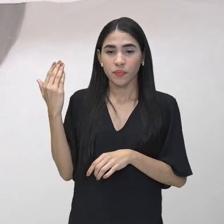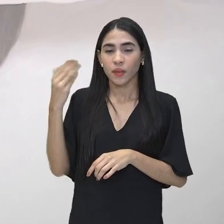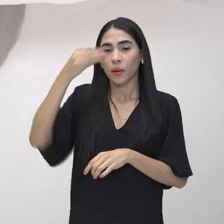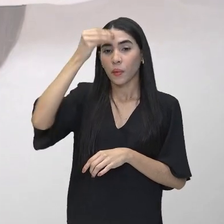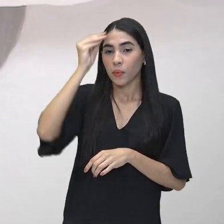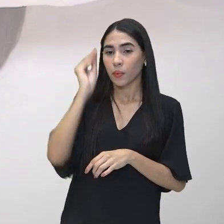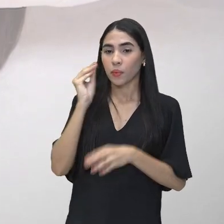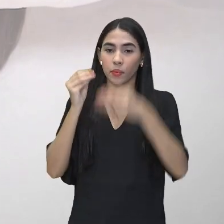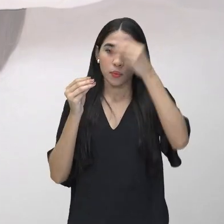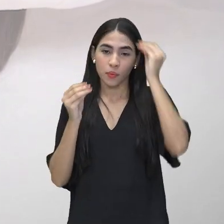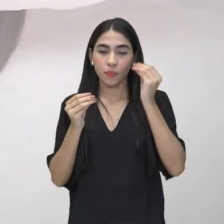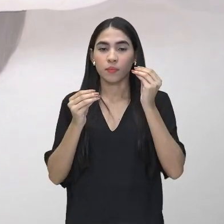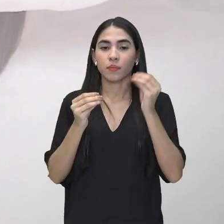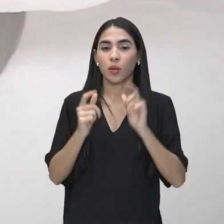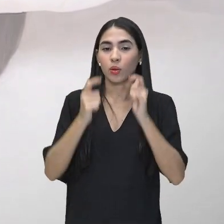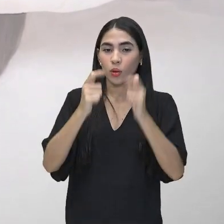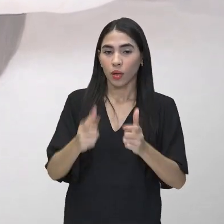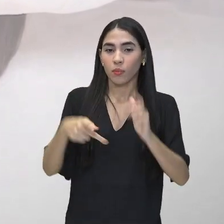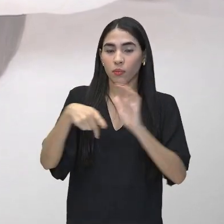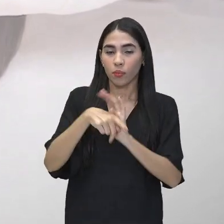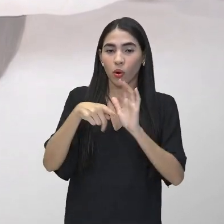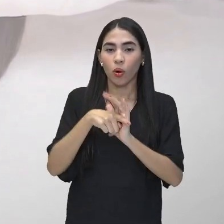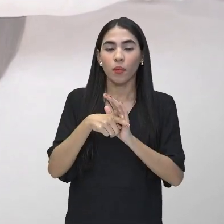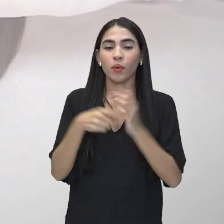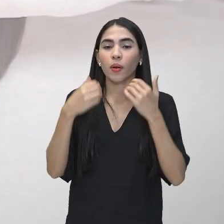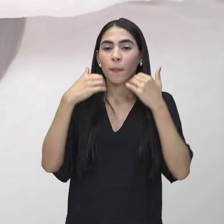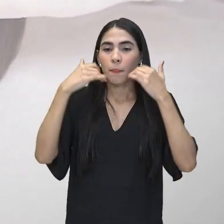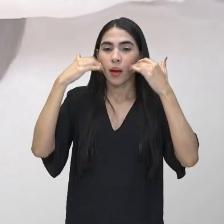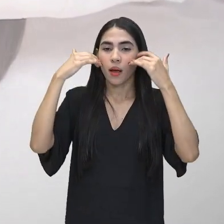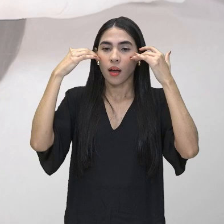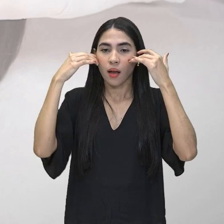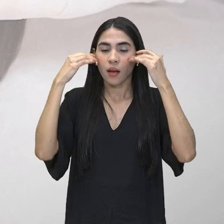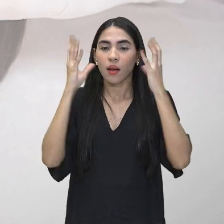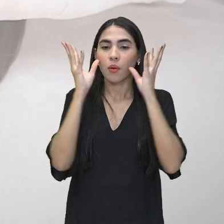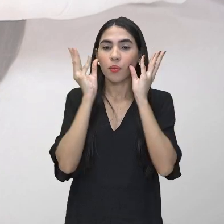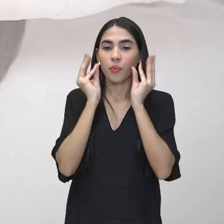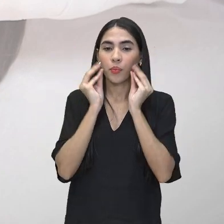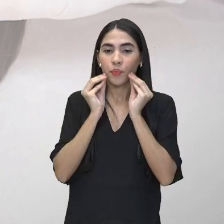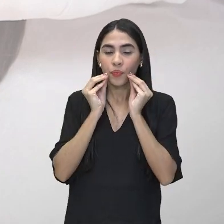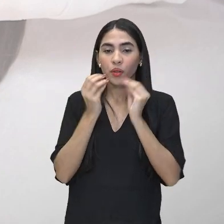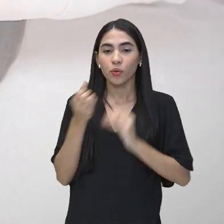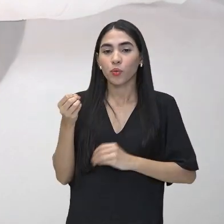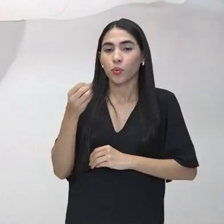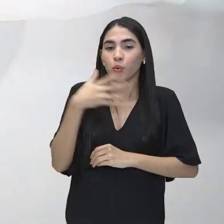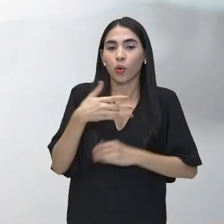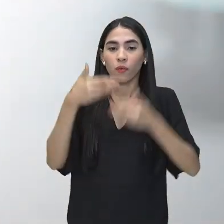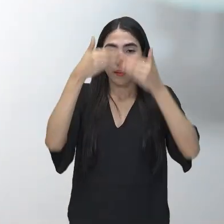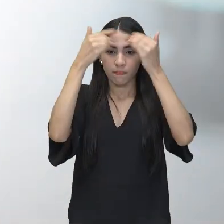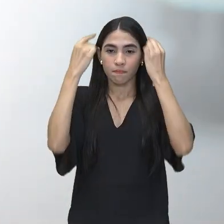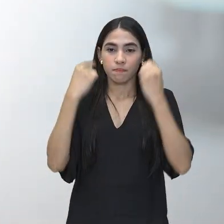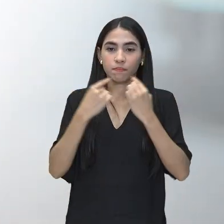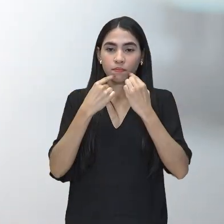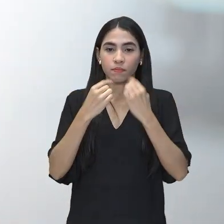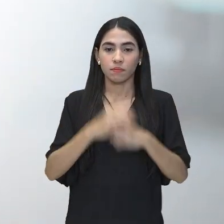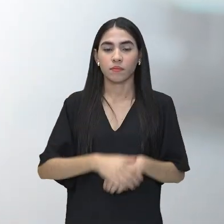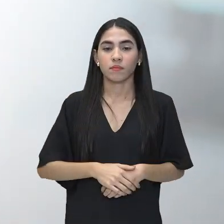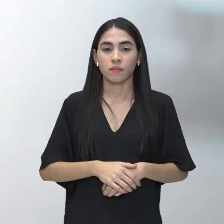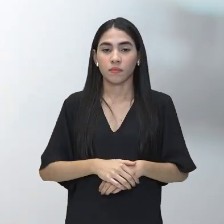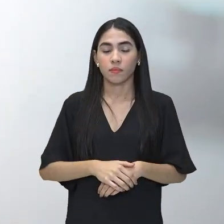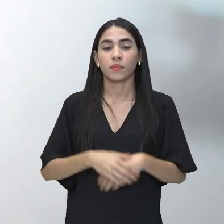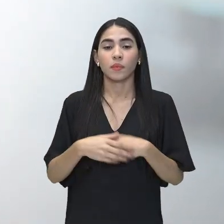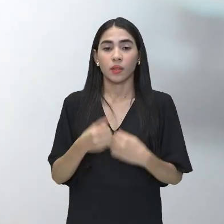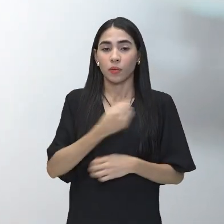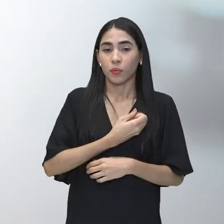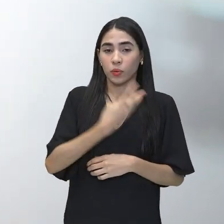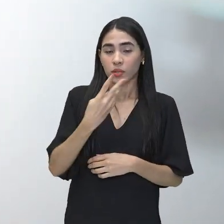em consultório médico que provoca a descamação da pele e a formação de um novo tecido sem manchas. A larga utilização